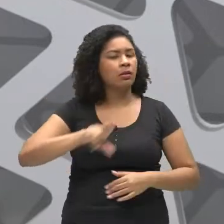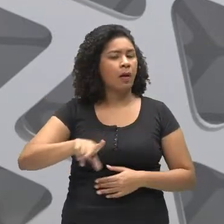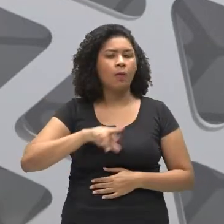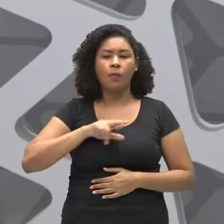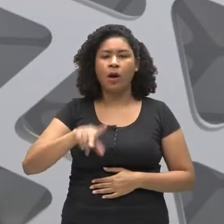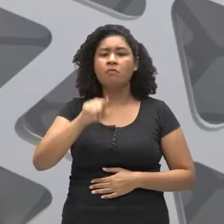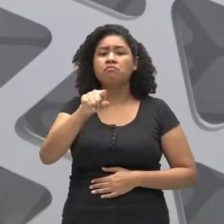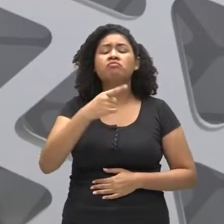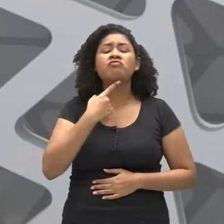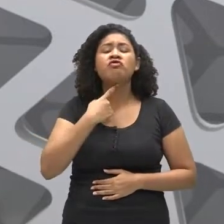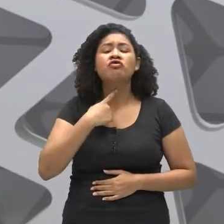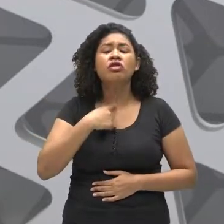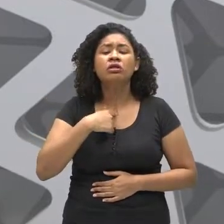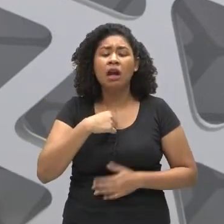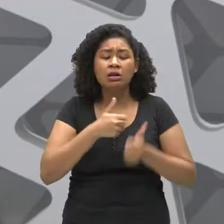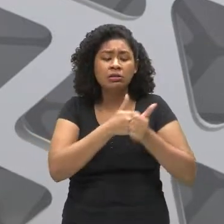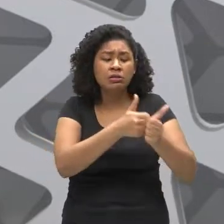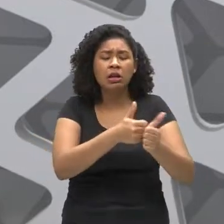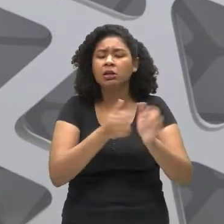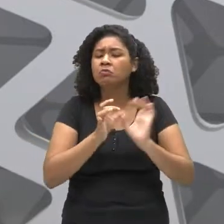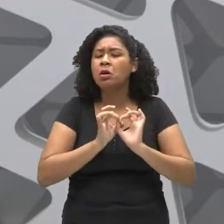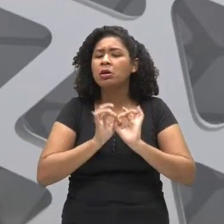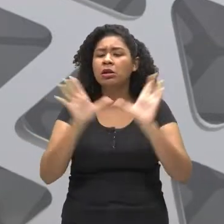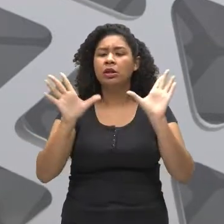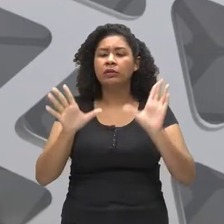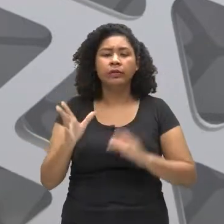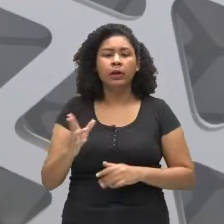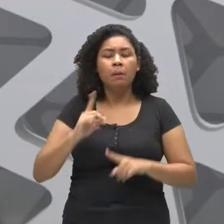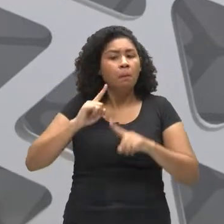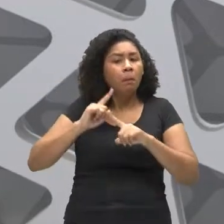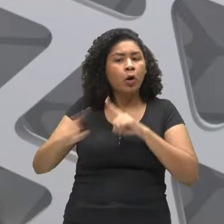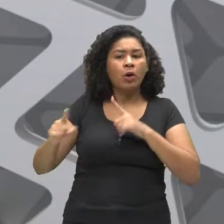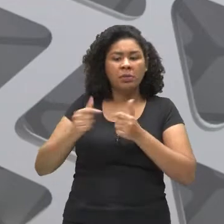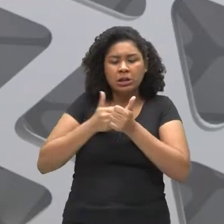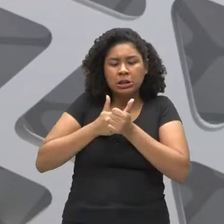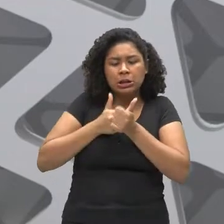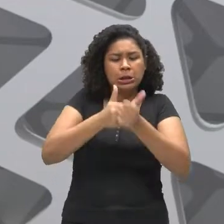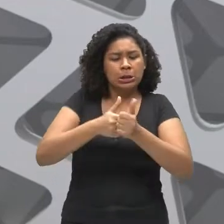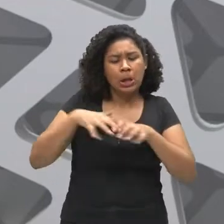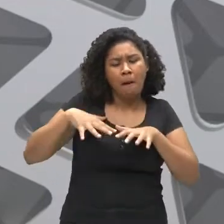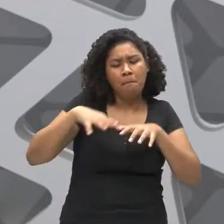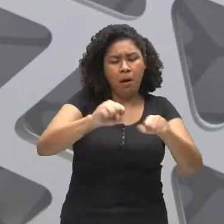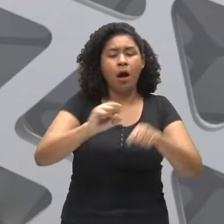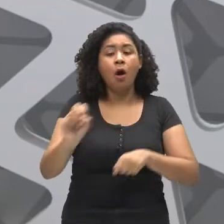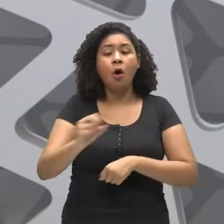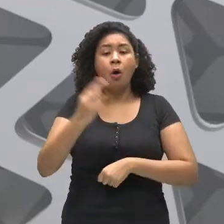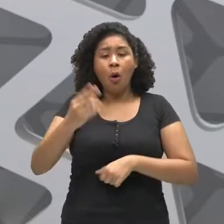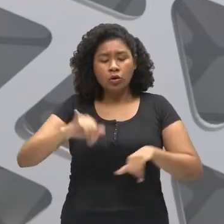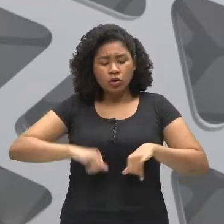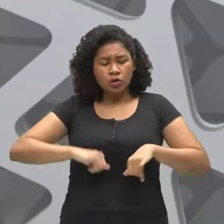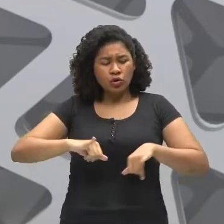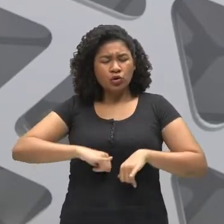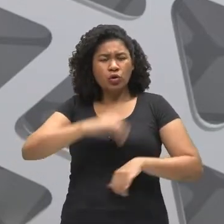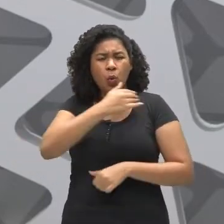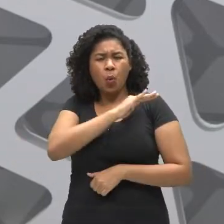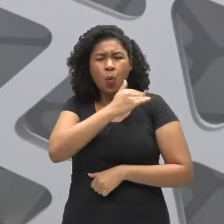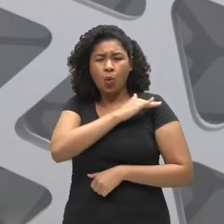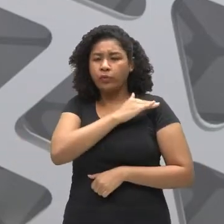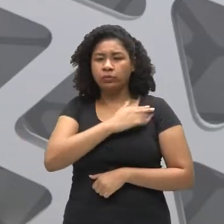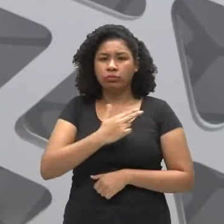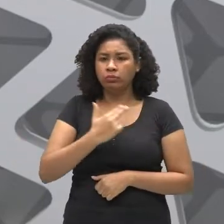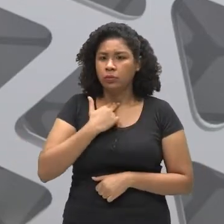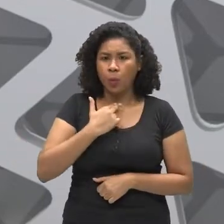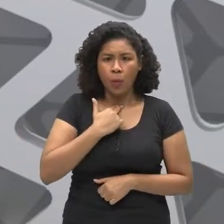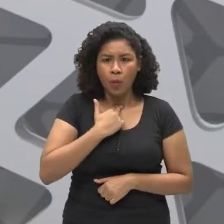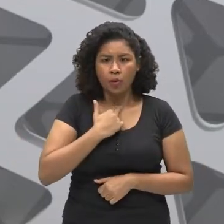você quiser. Você não deve ser perseguido nem sofrer preconceito por isso. Mas é importante que vocês